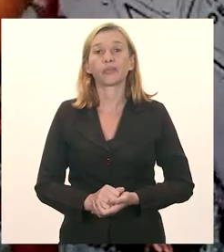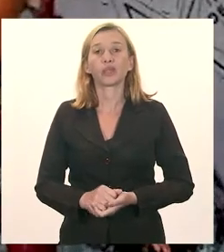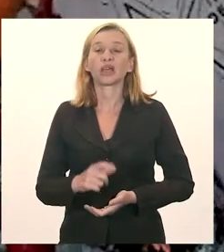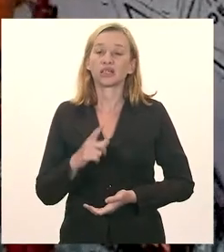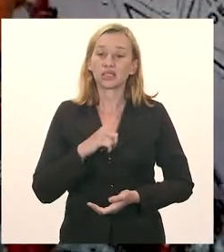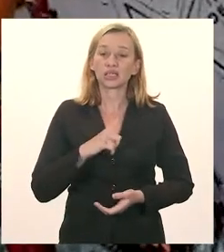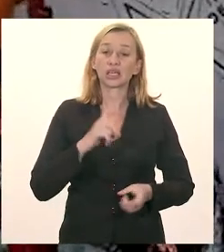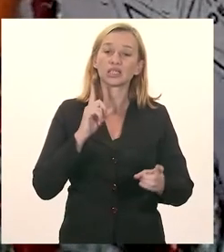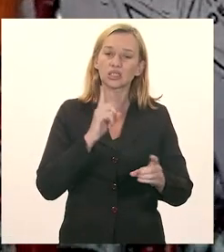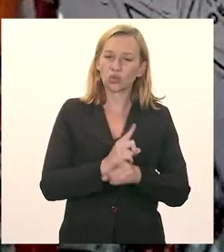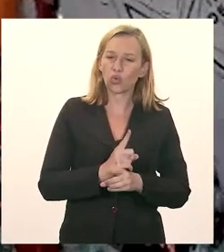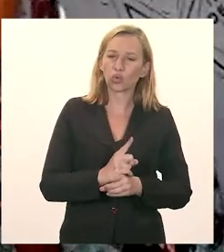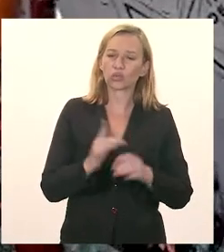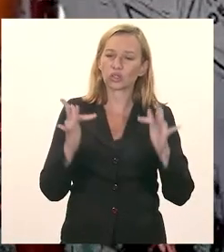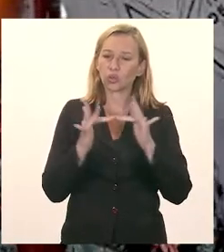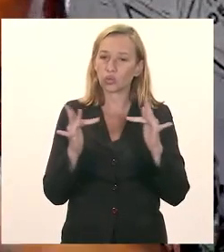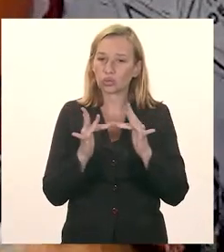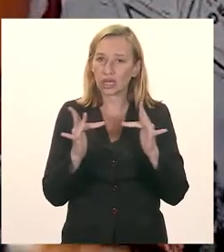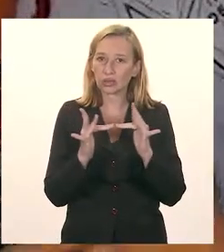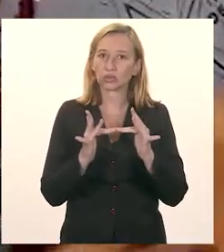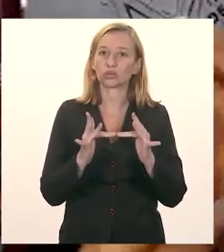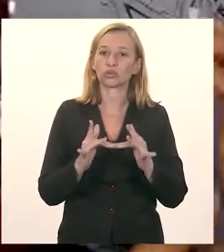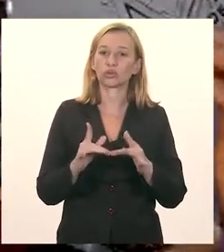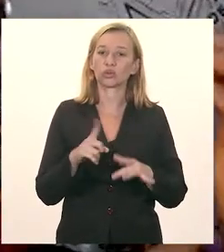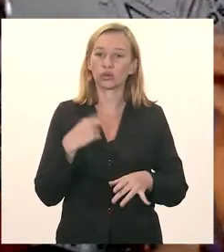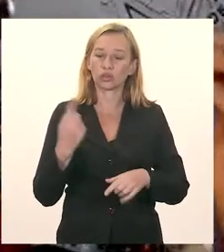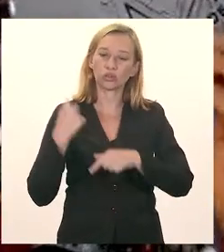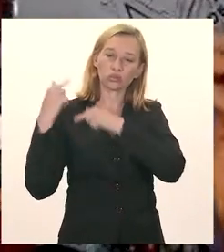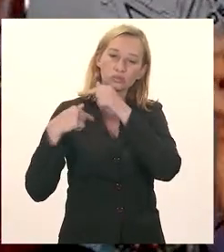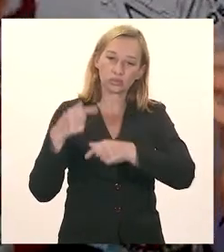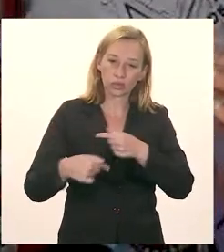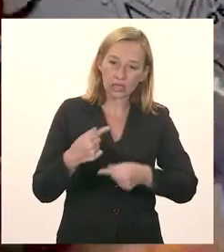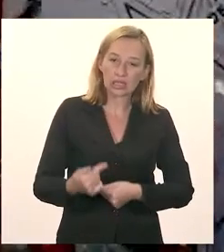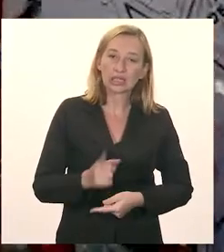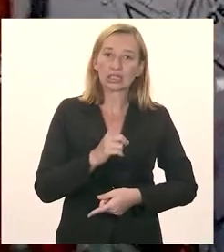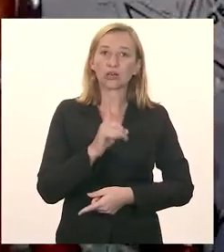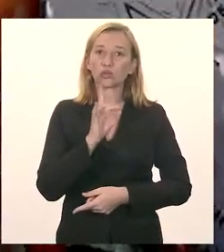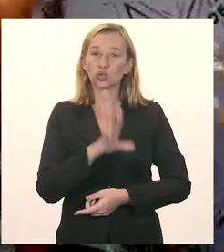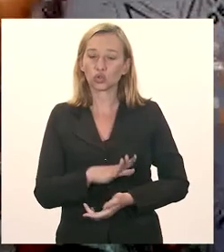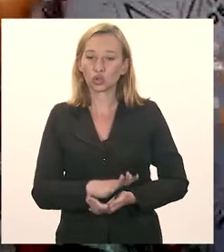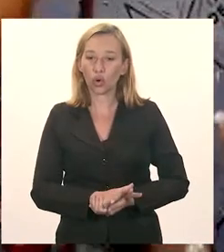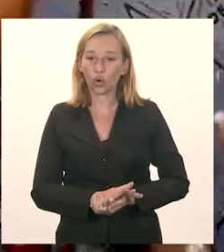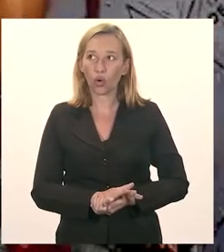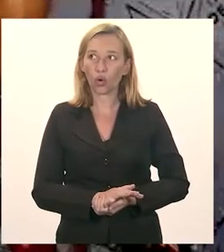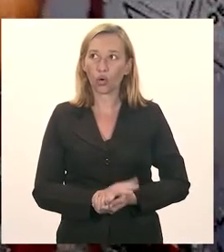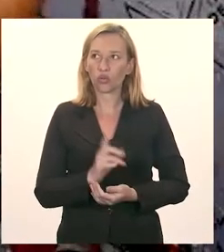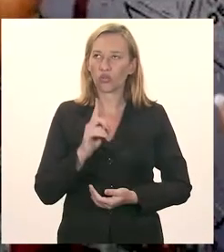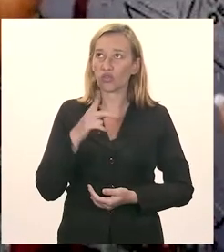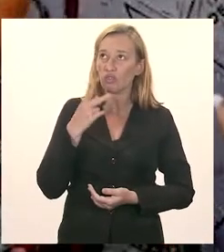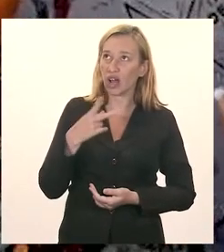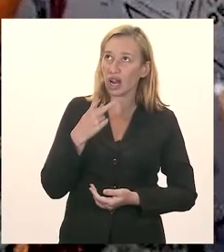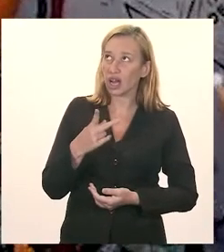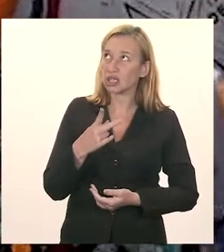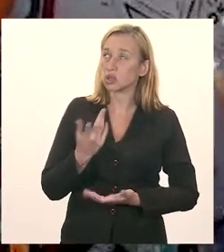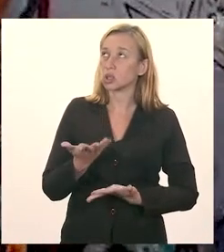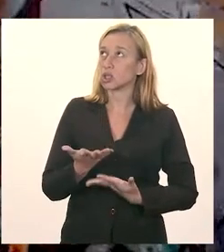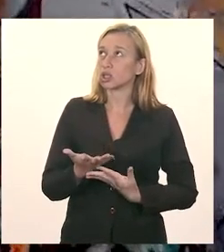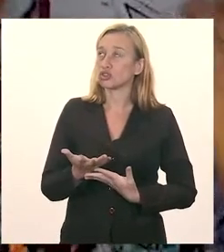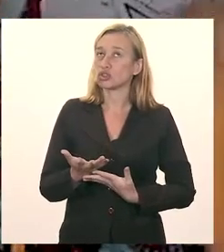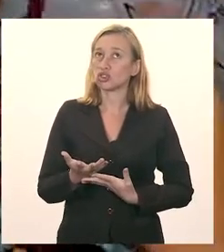e da gente ter esse encontro, esse contato com a nossa ancestralidade, e não estou falando só da